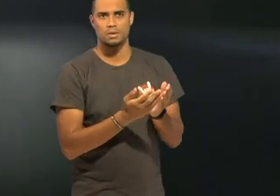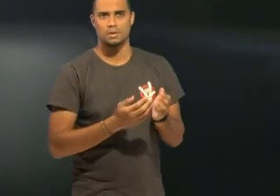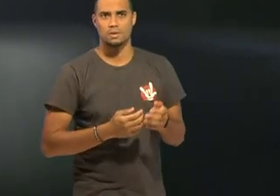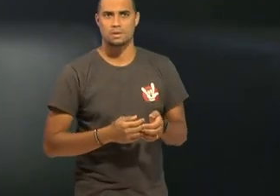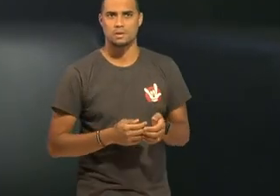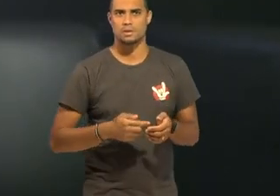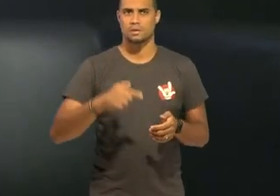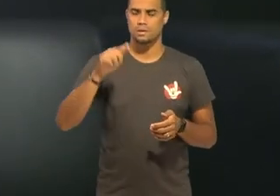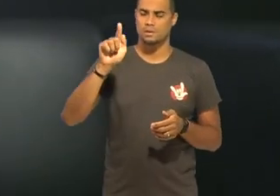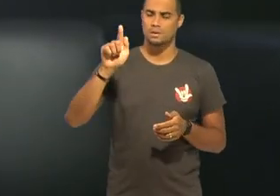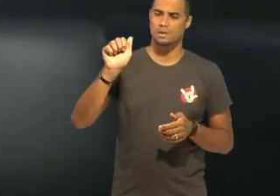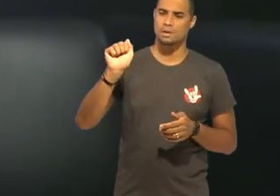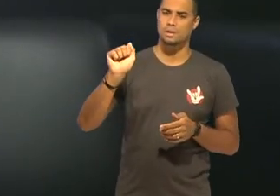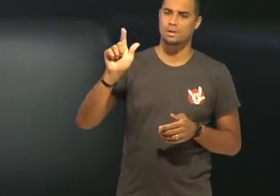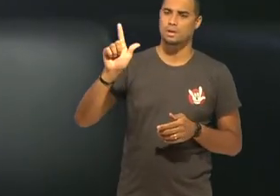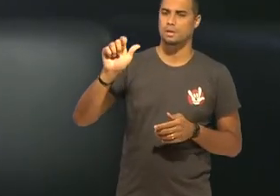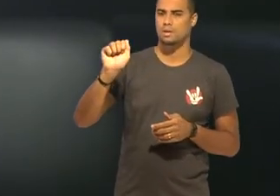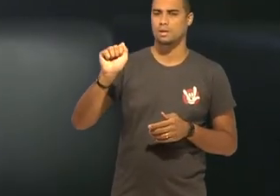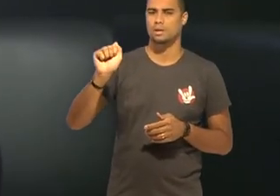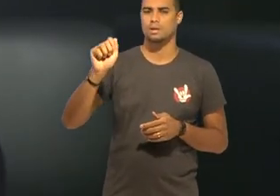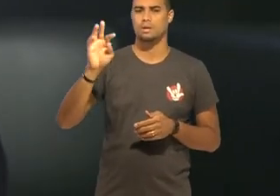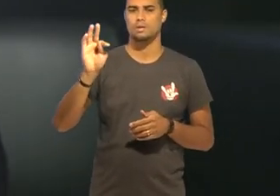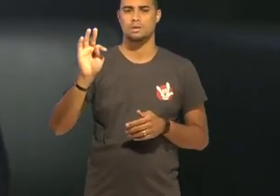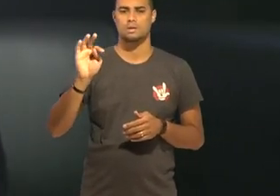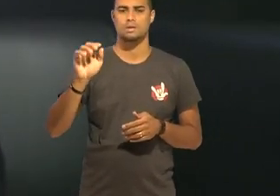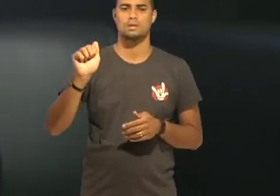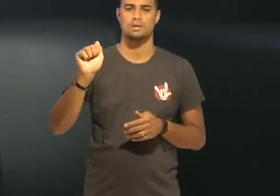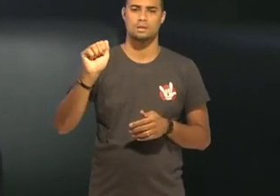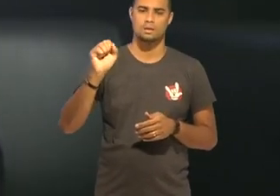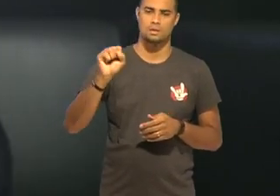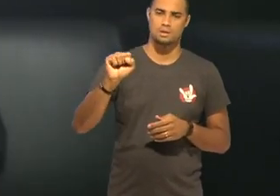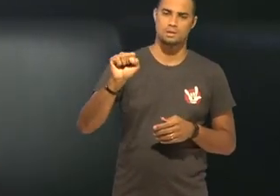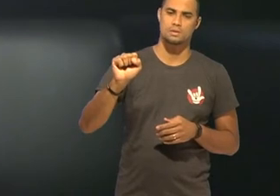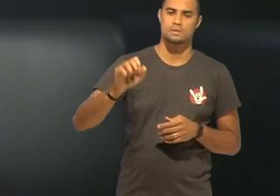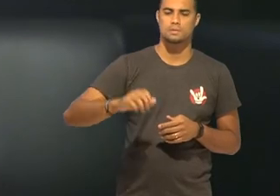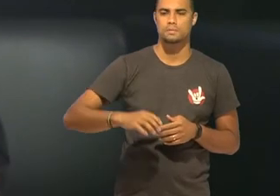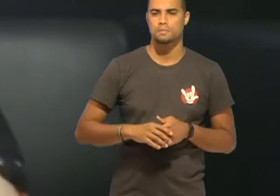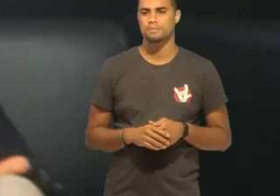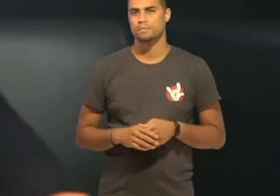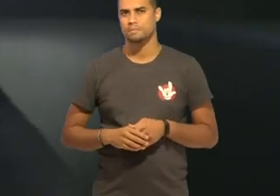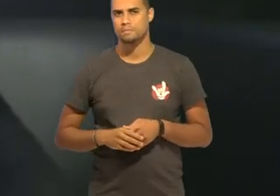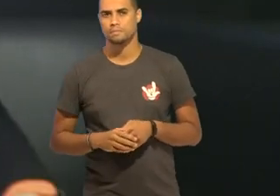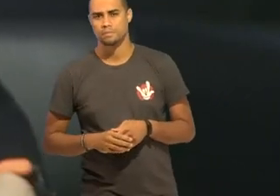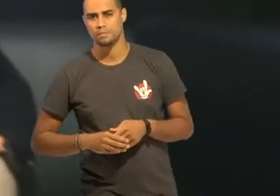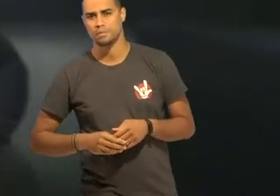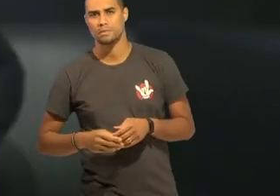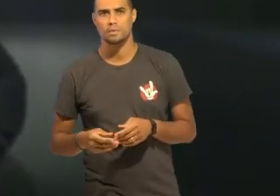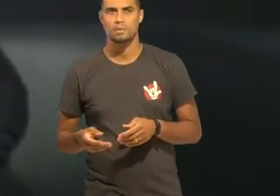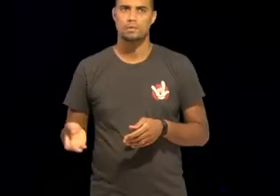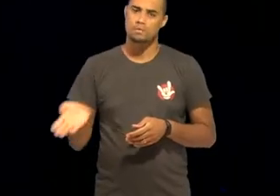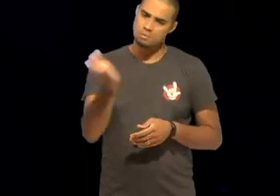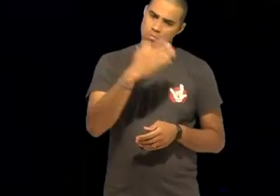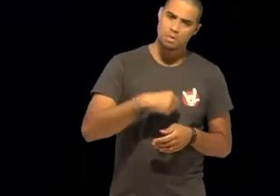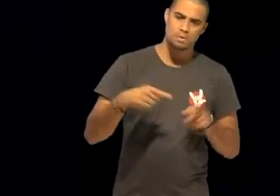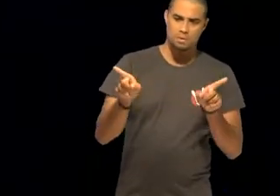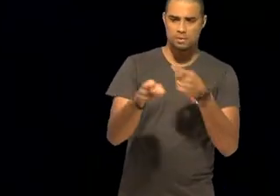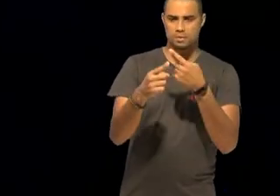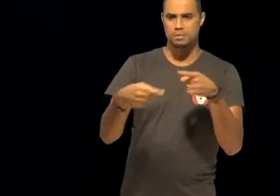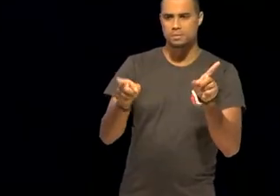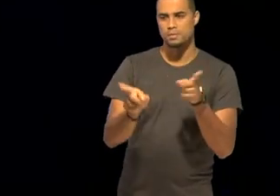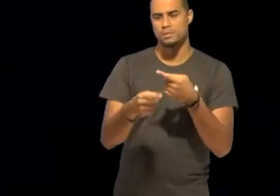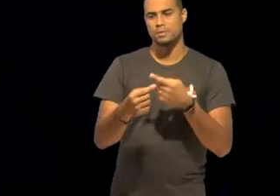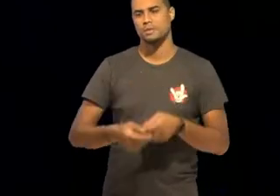Eu quero que você participe também, incentive toda a galera da sua célula para isso. Vamos lá? Bora para mais música? Vamos lá,